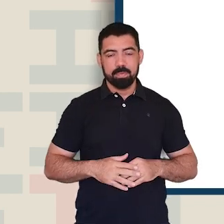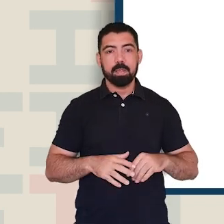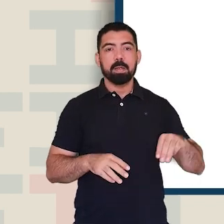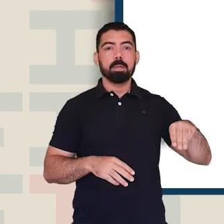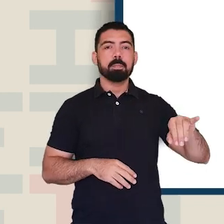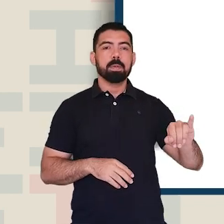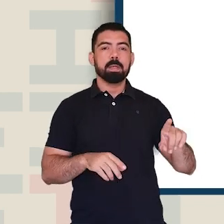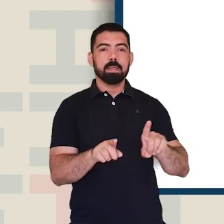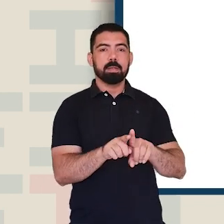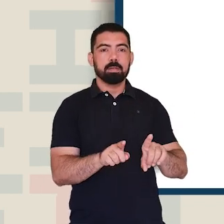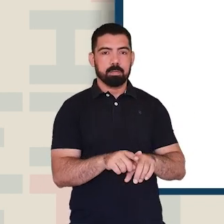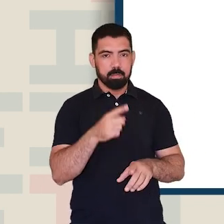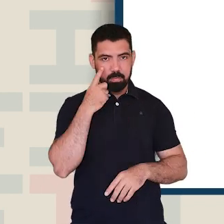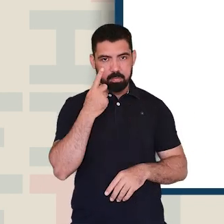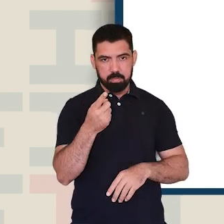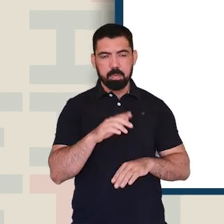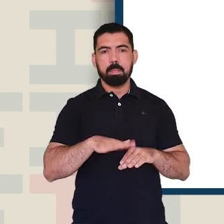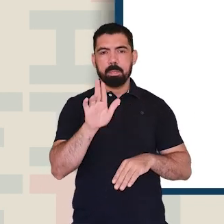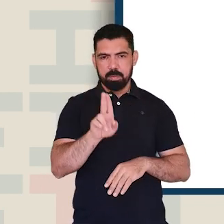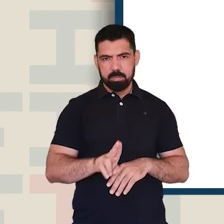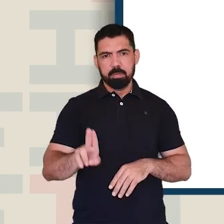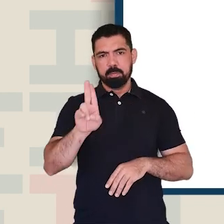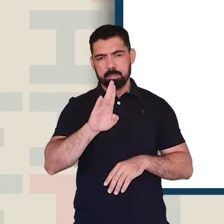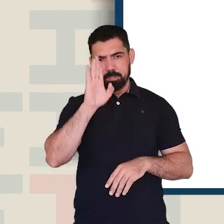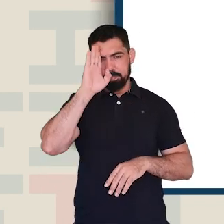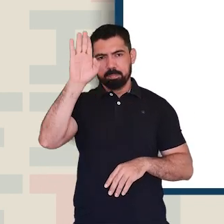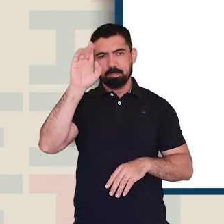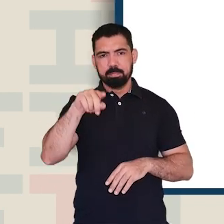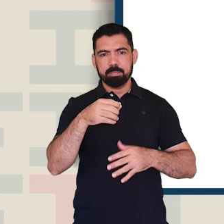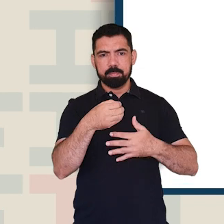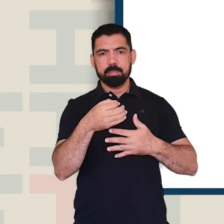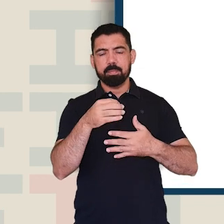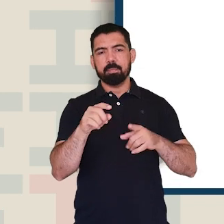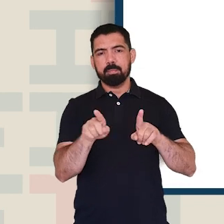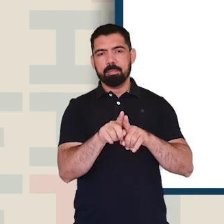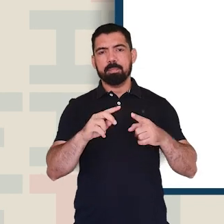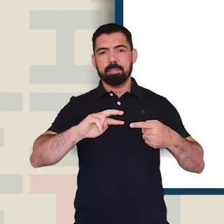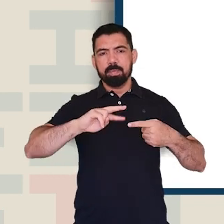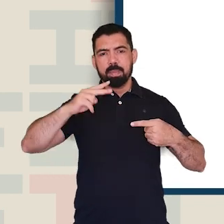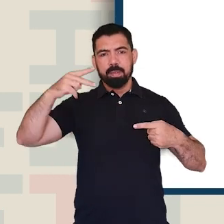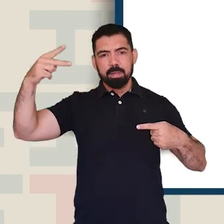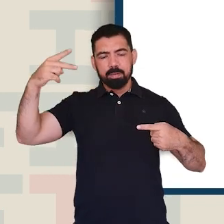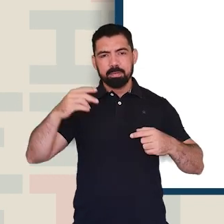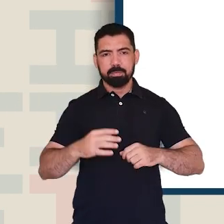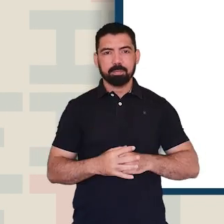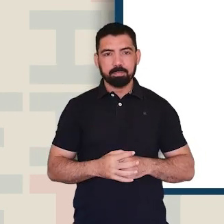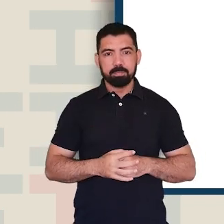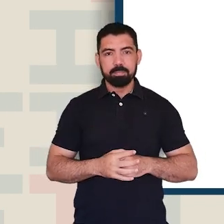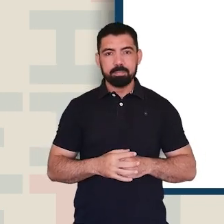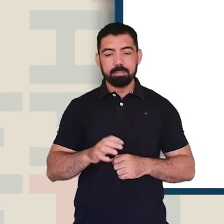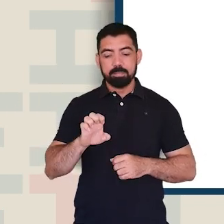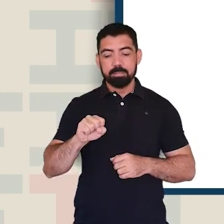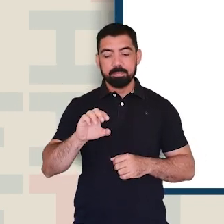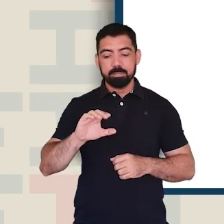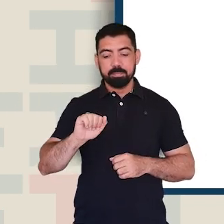O Mi, no formato de Mi, é um dos formatos muito usual, principalmente para escala. Esse formato aqui.